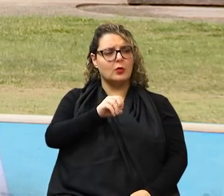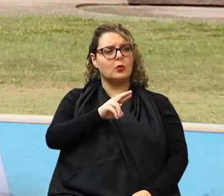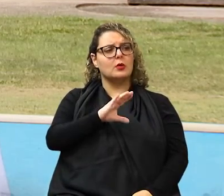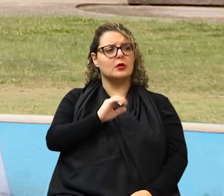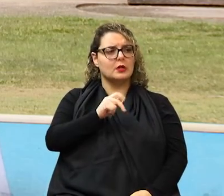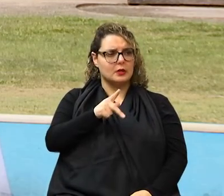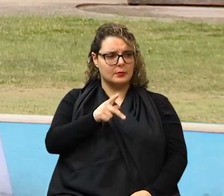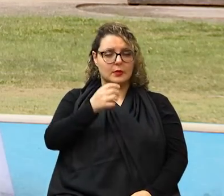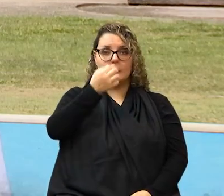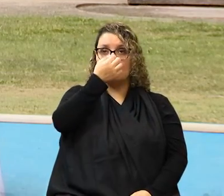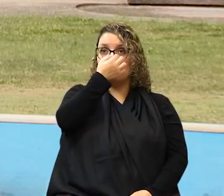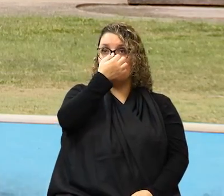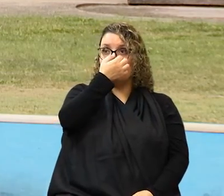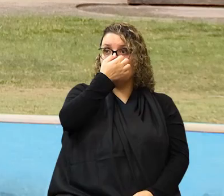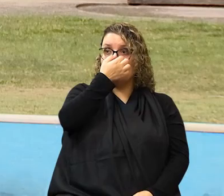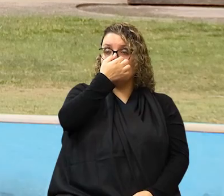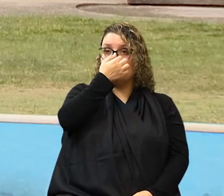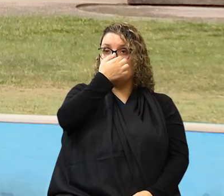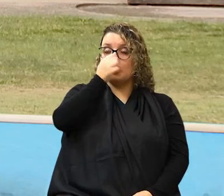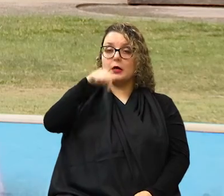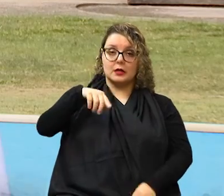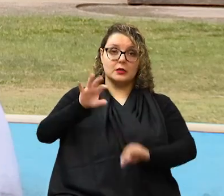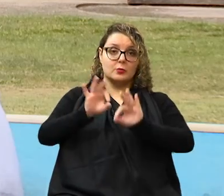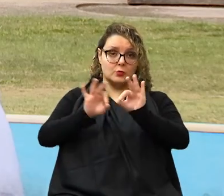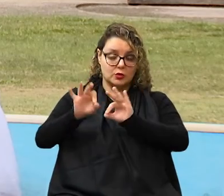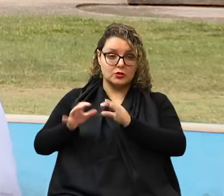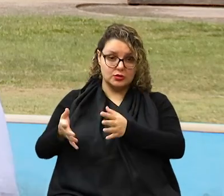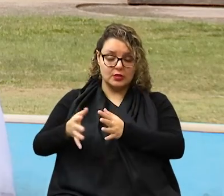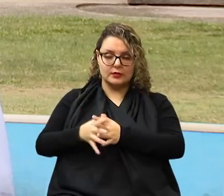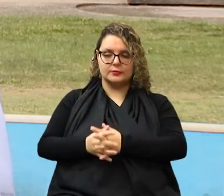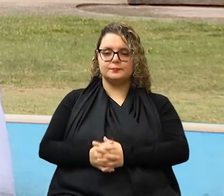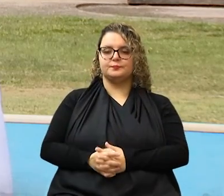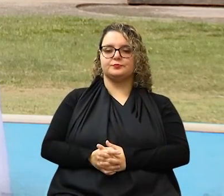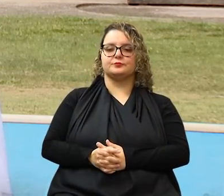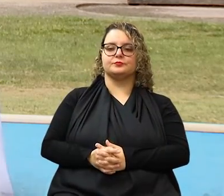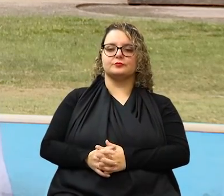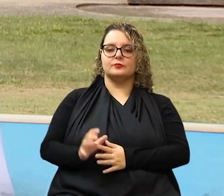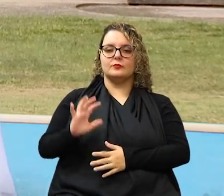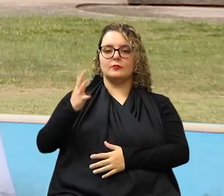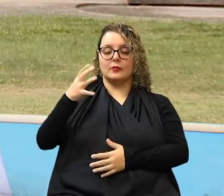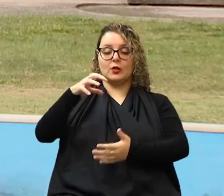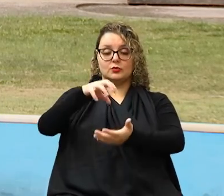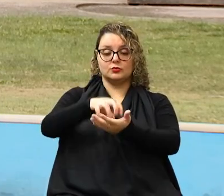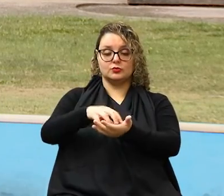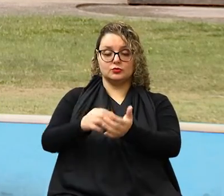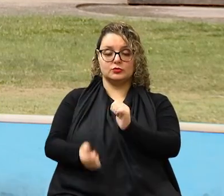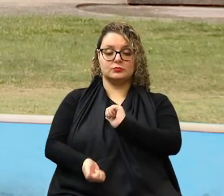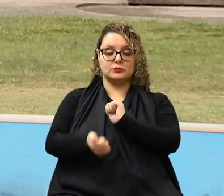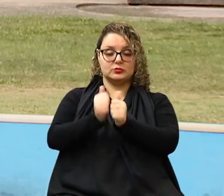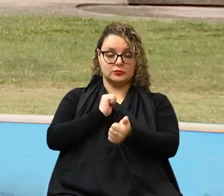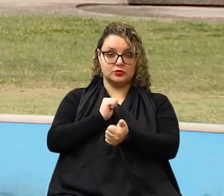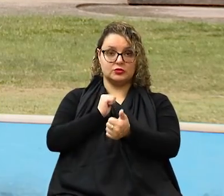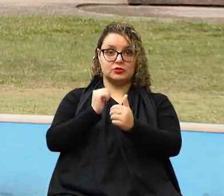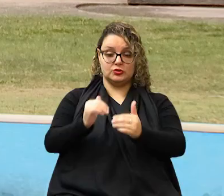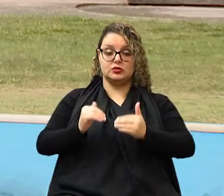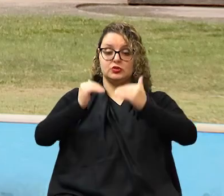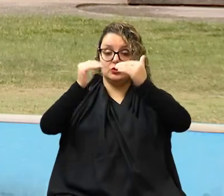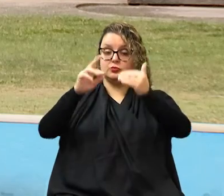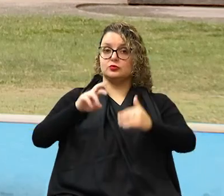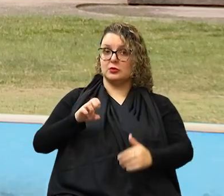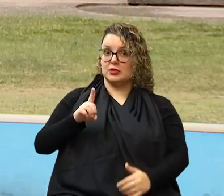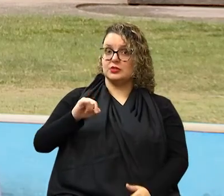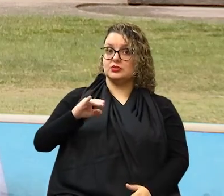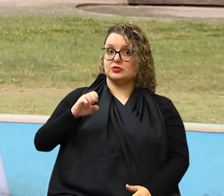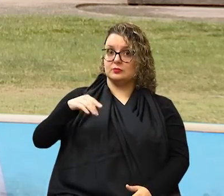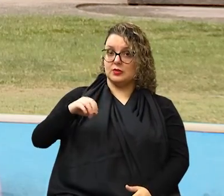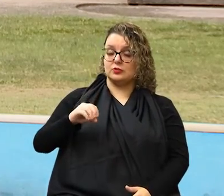aqui da Orcamp? Bom, a Orcamp é um projeto que acontece no Centro Esportivo de Alto Rendimento,